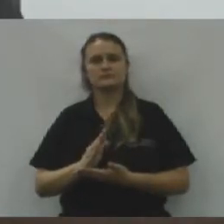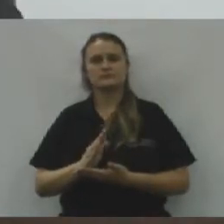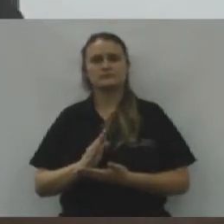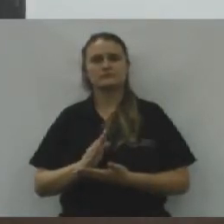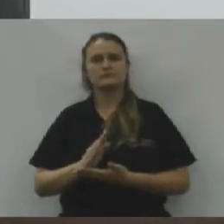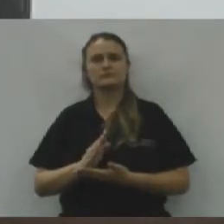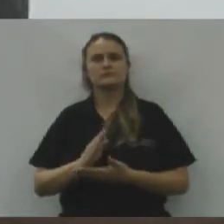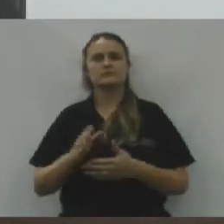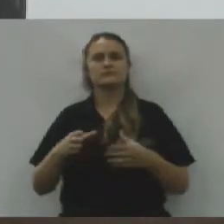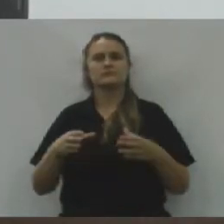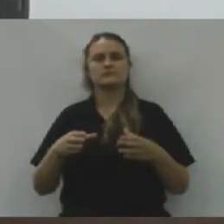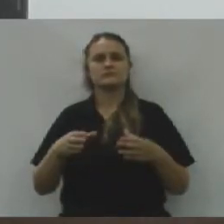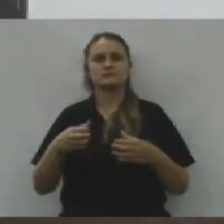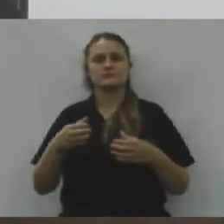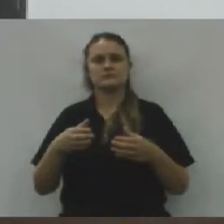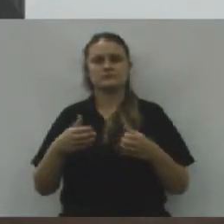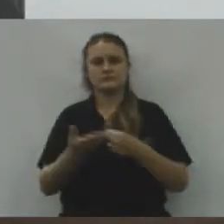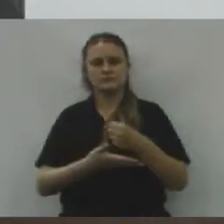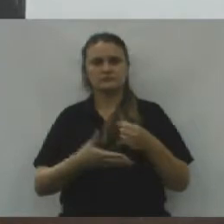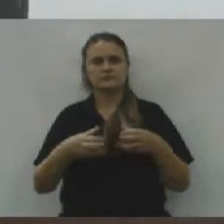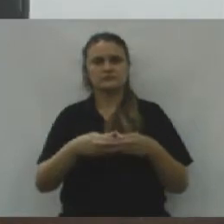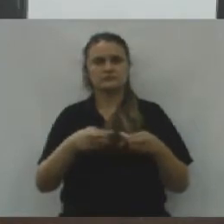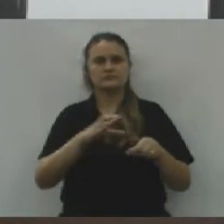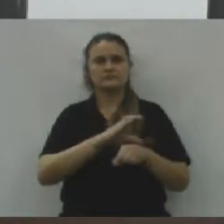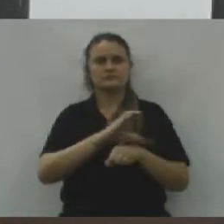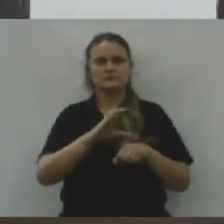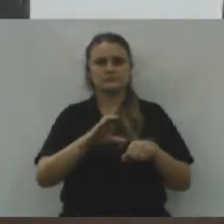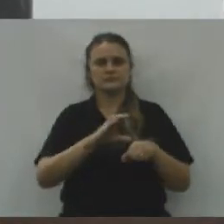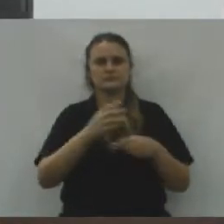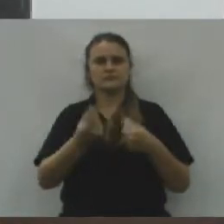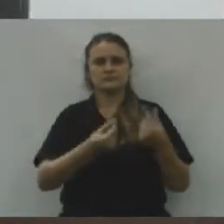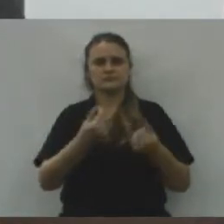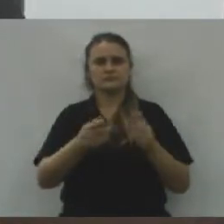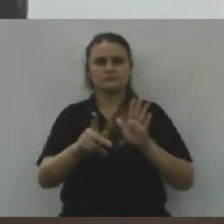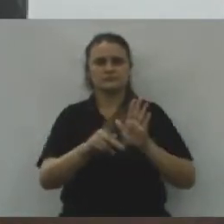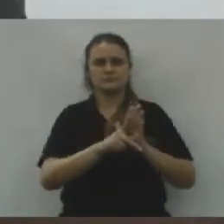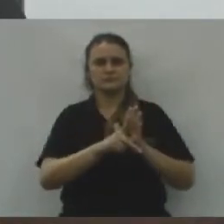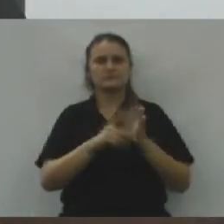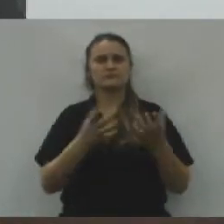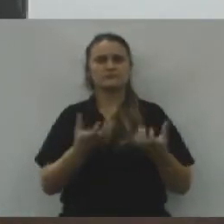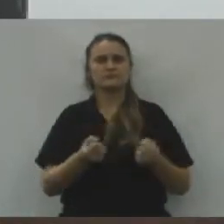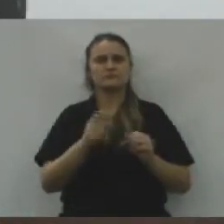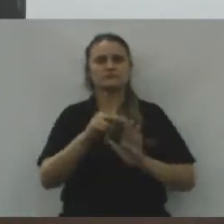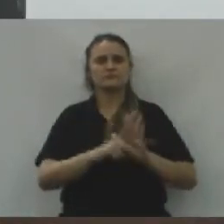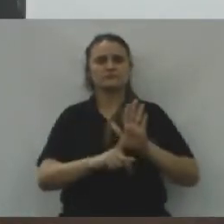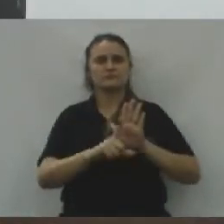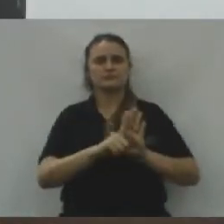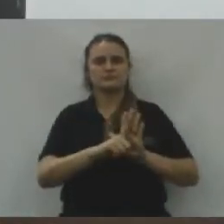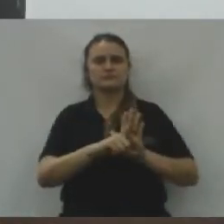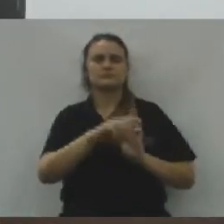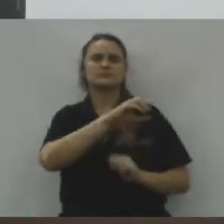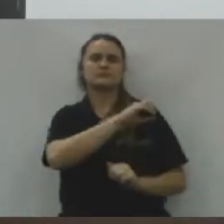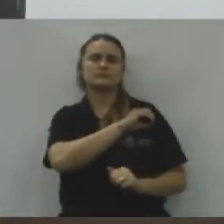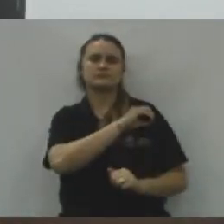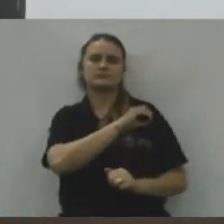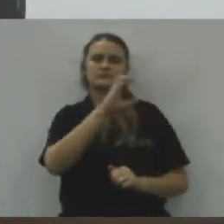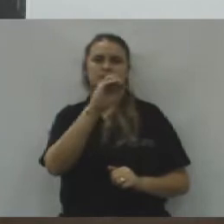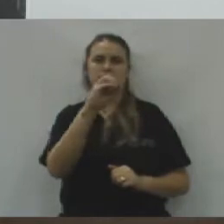Aprovado o parecer fundamentado da Comissão de Finanças, Orçamento e Patrimônio, favorável ao projeto de lei ordinária